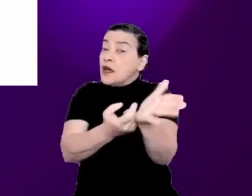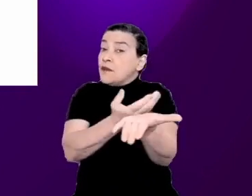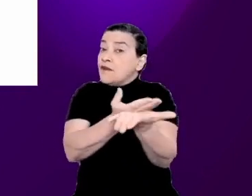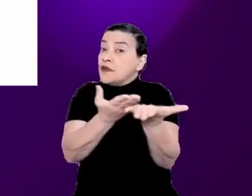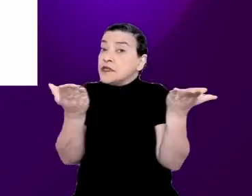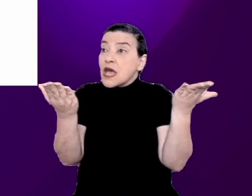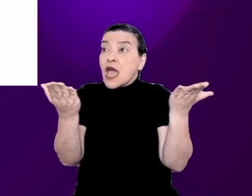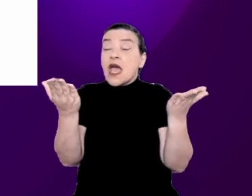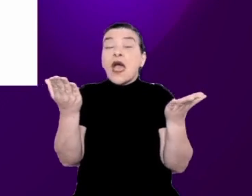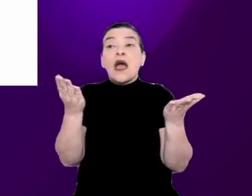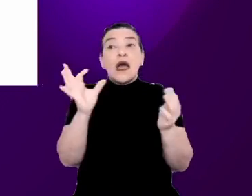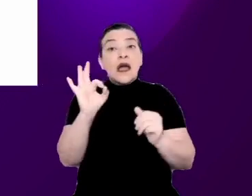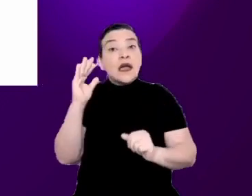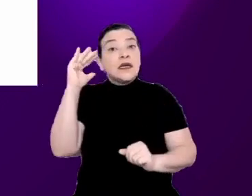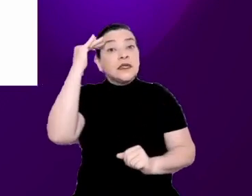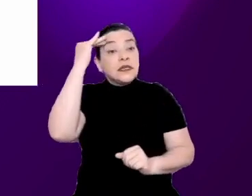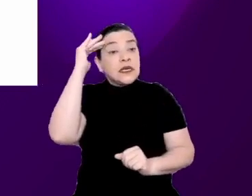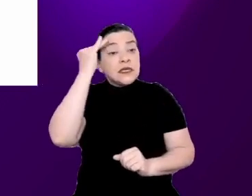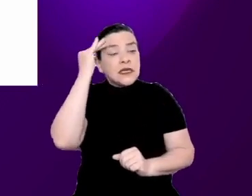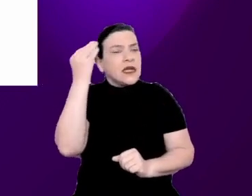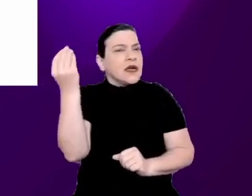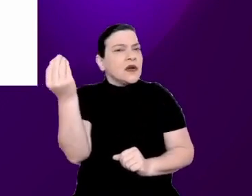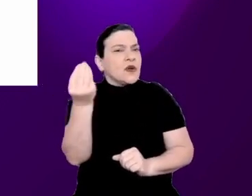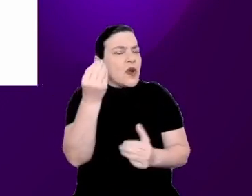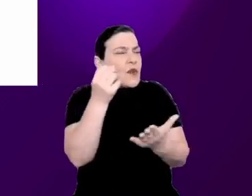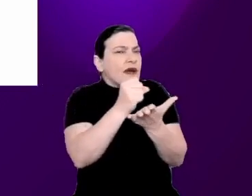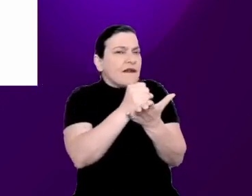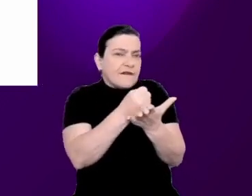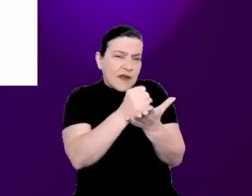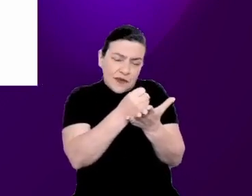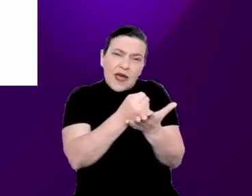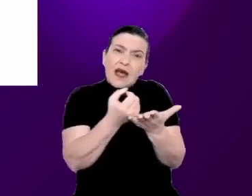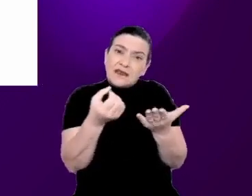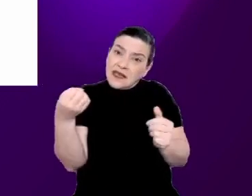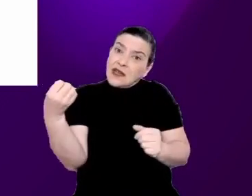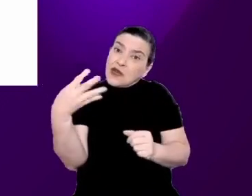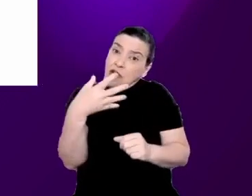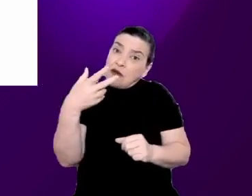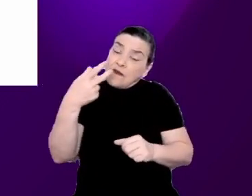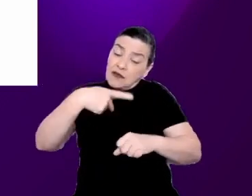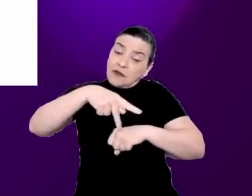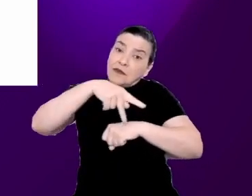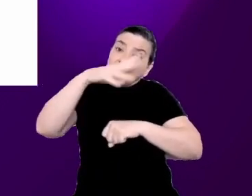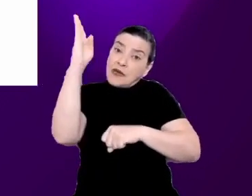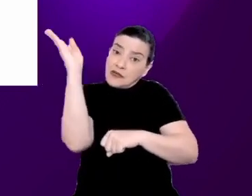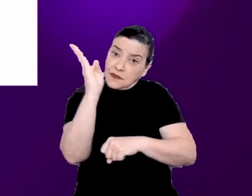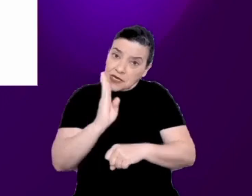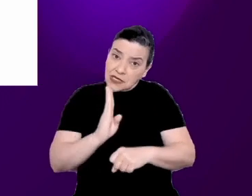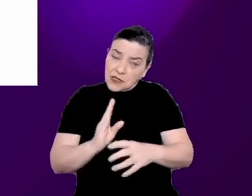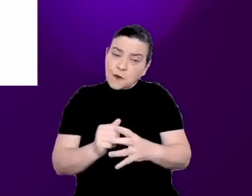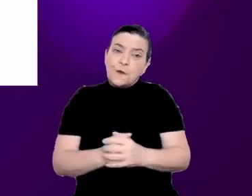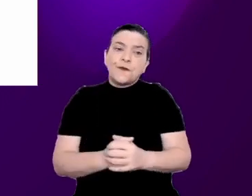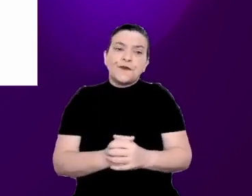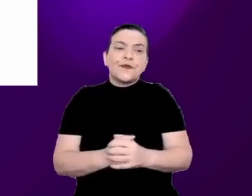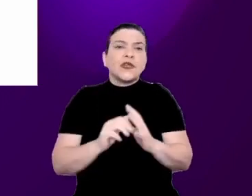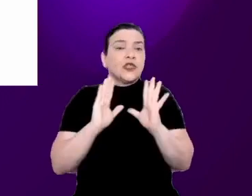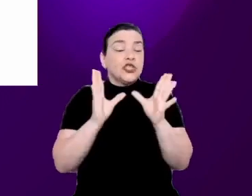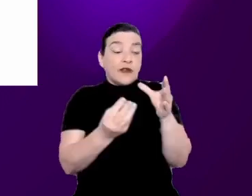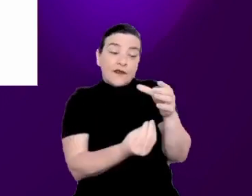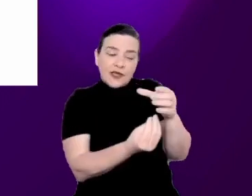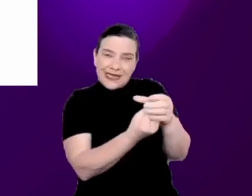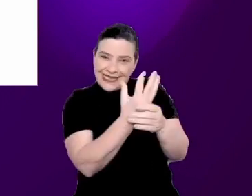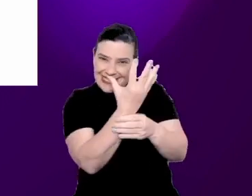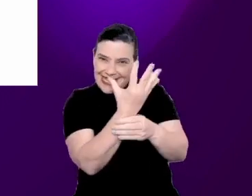como que a farmácia clínica é recente ainda no Brasil, né? Foi fundada,